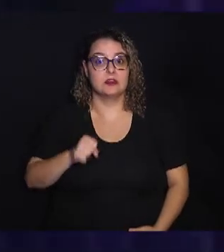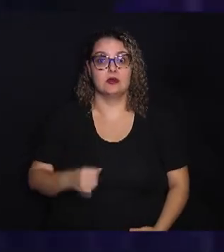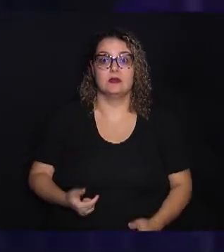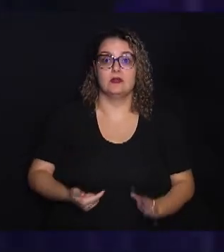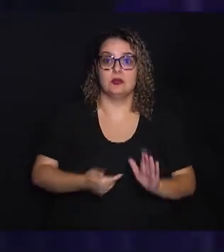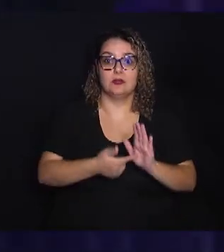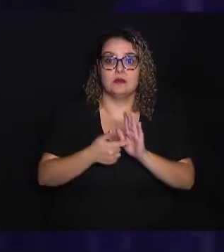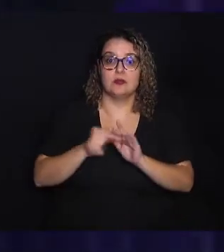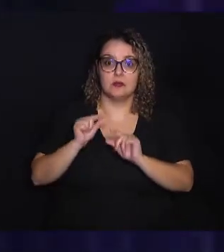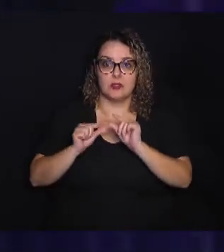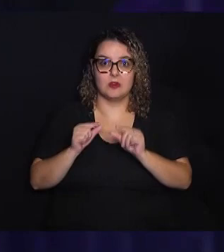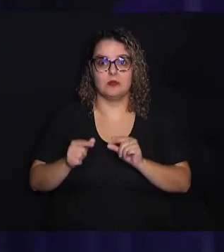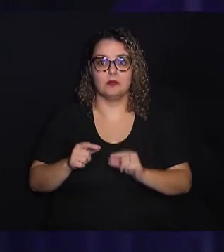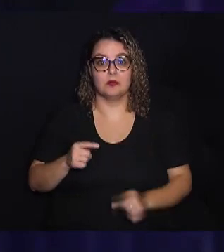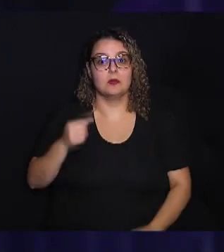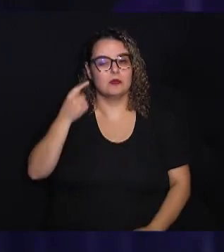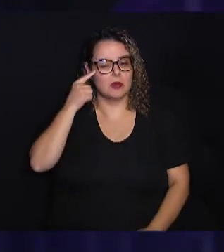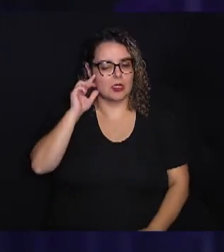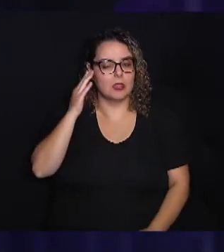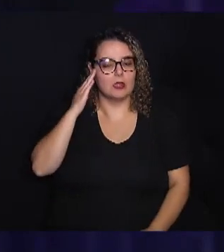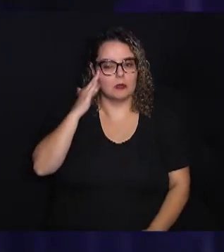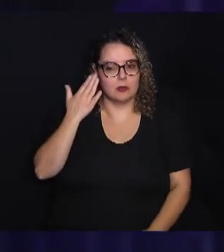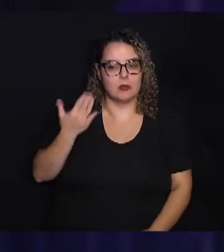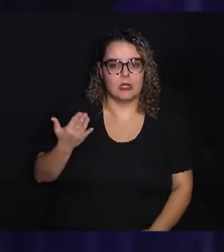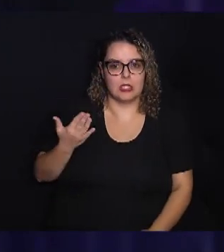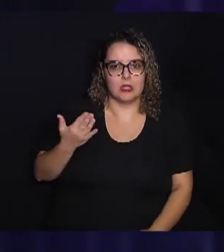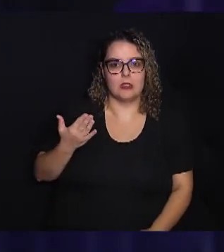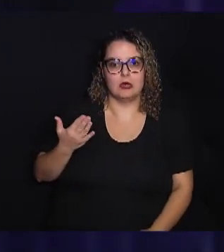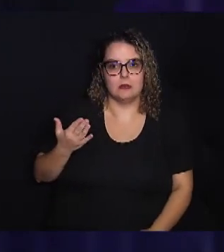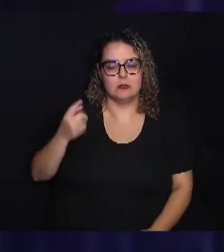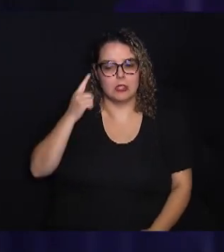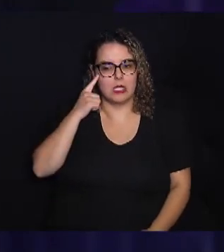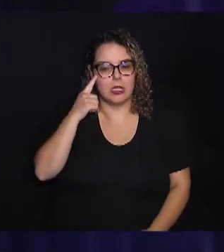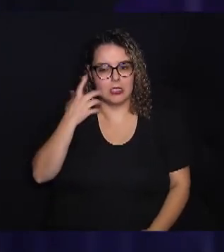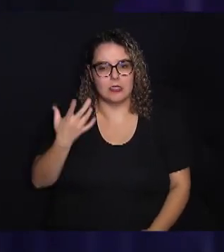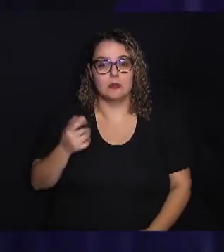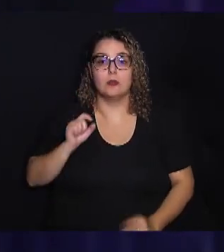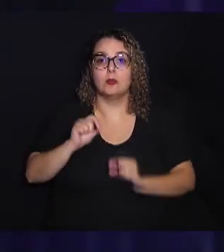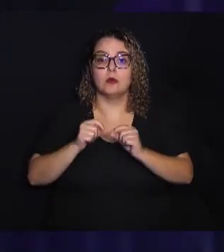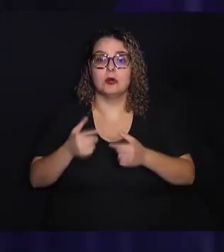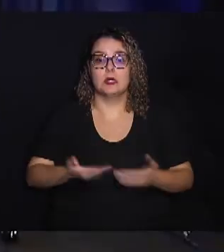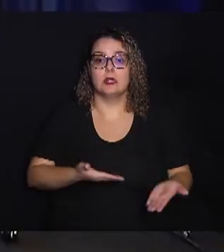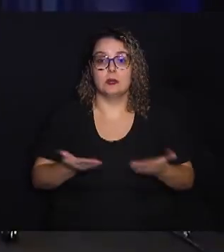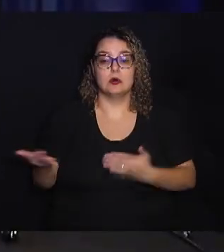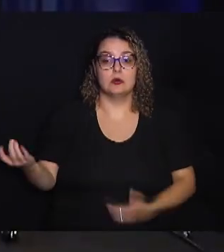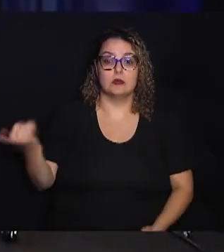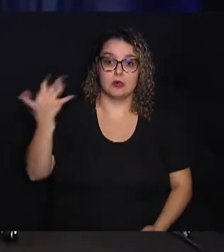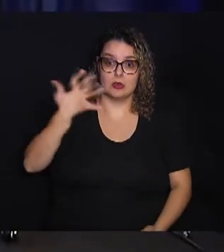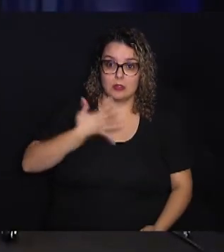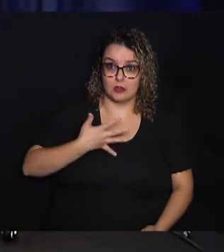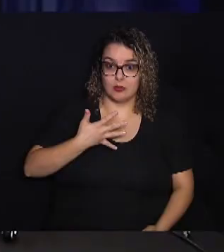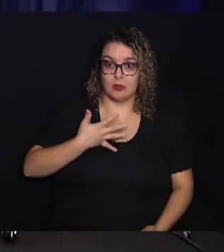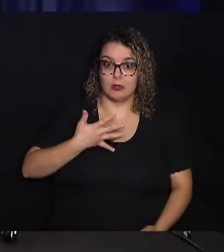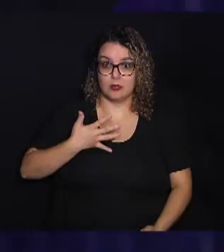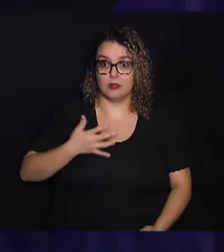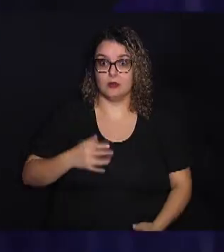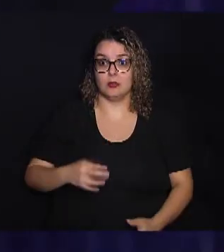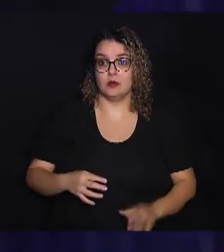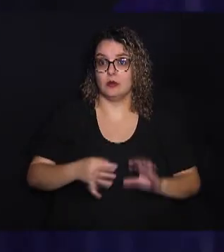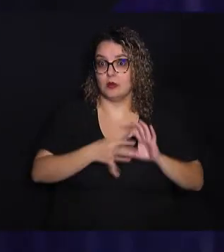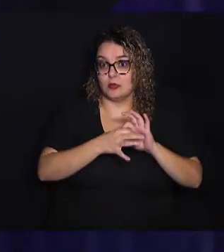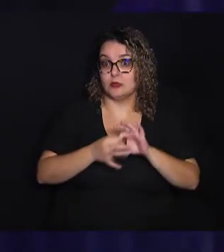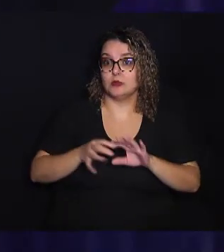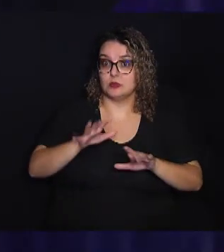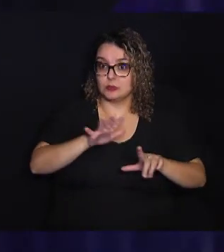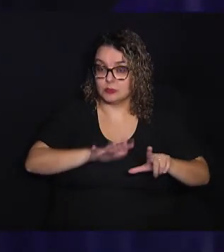um pouquinho, só para as pessoas terem uma ideia do que é um espetáculo com audiodescrição, né? Da descrição do contexto, do